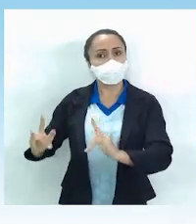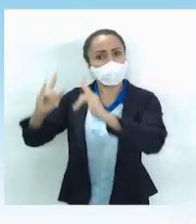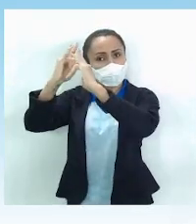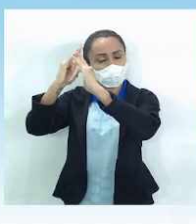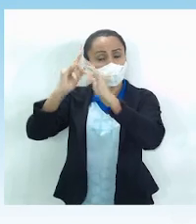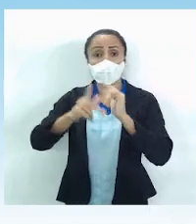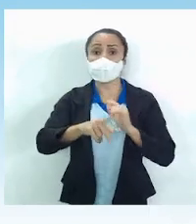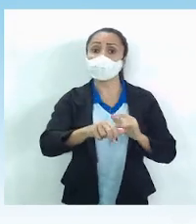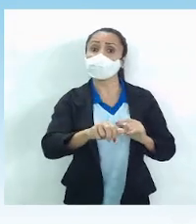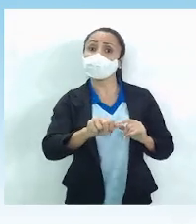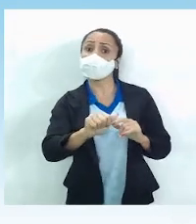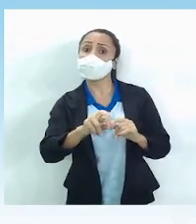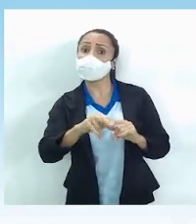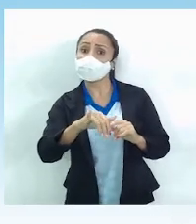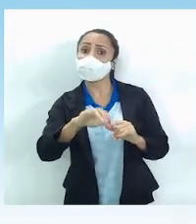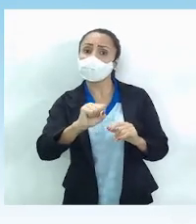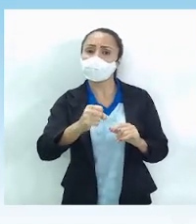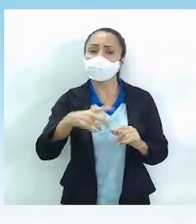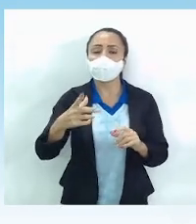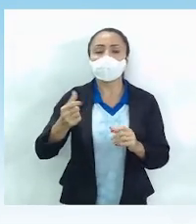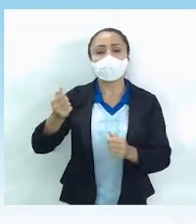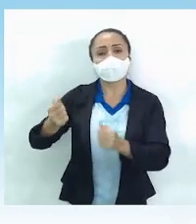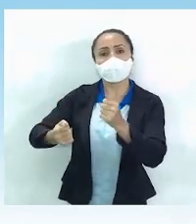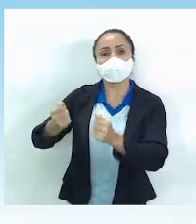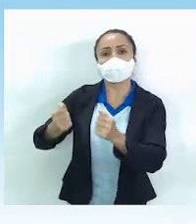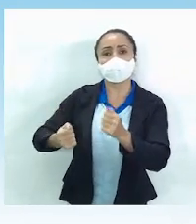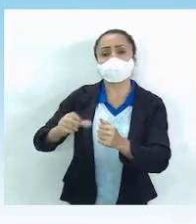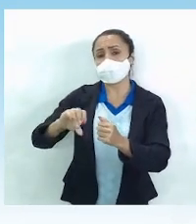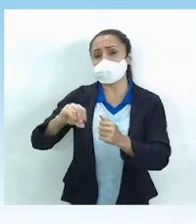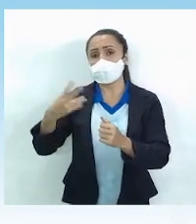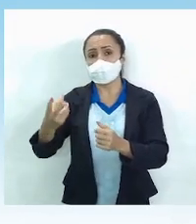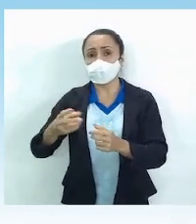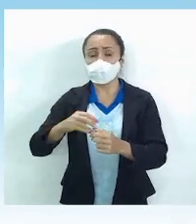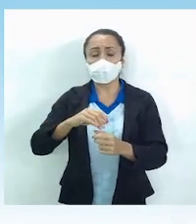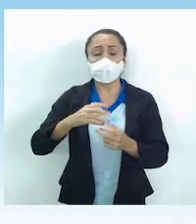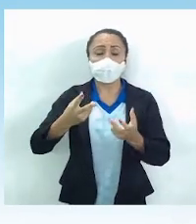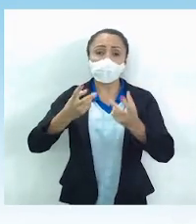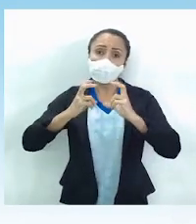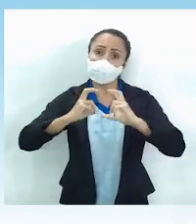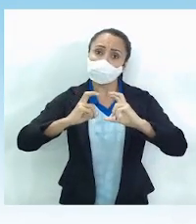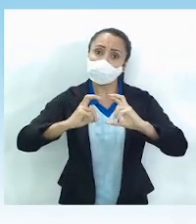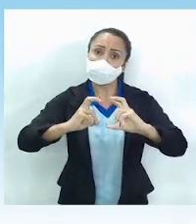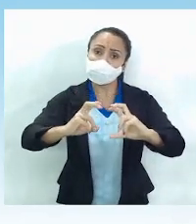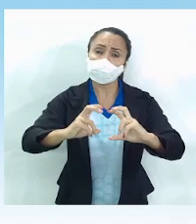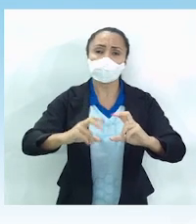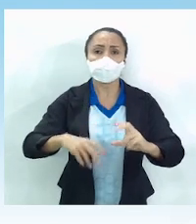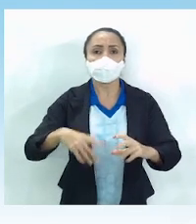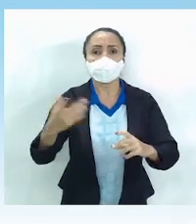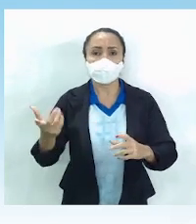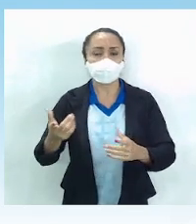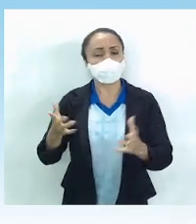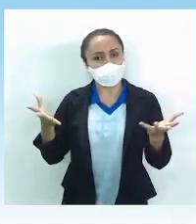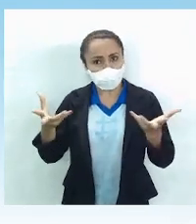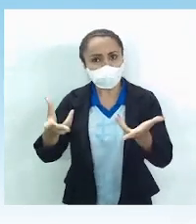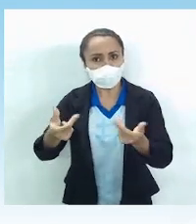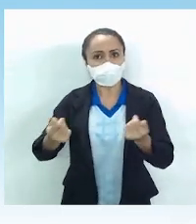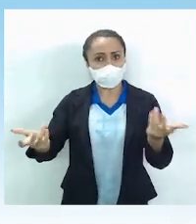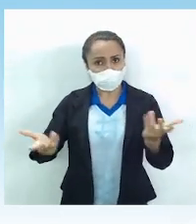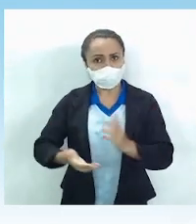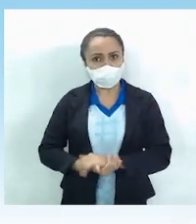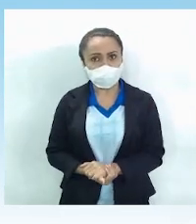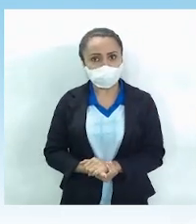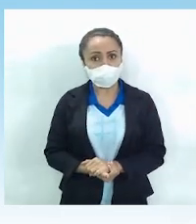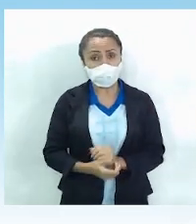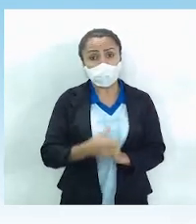eu pego o carro, ou pego o trem e vou para Paris. Olha para que coisa maravilhosa. O